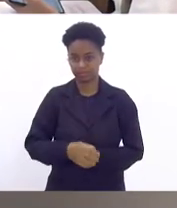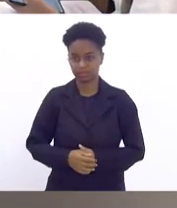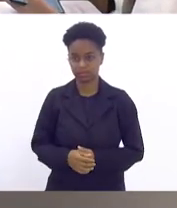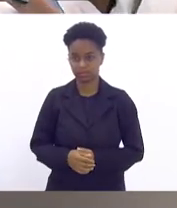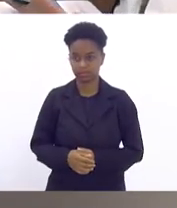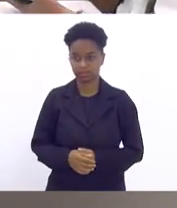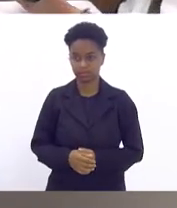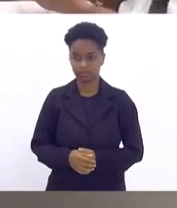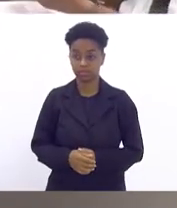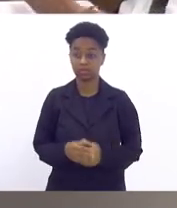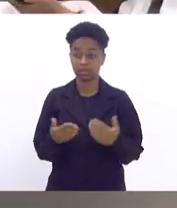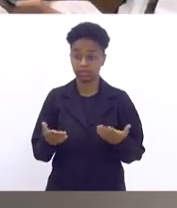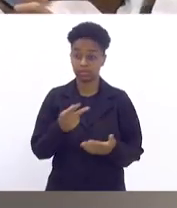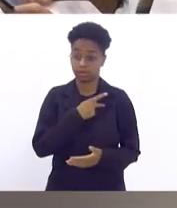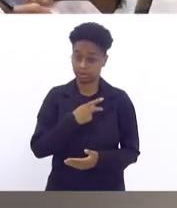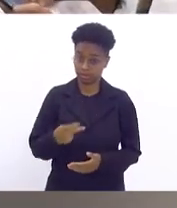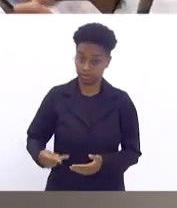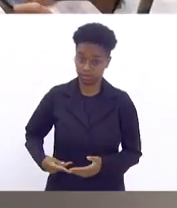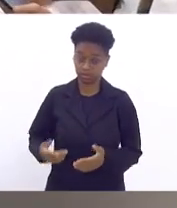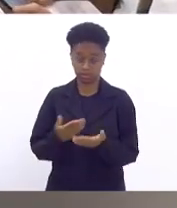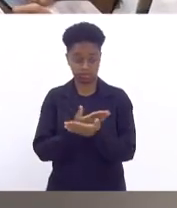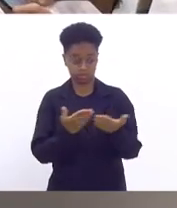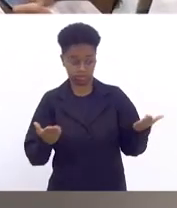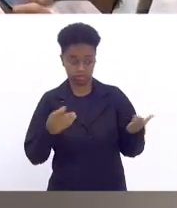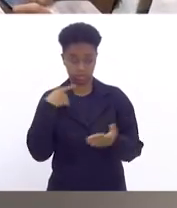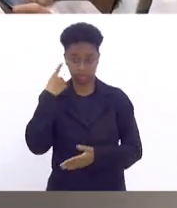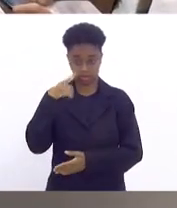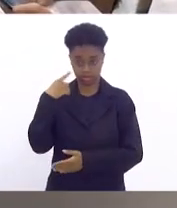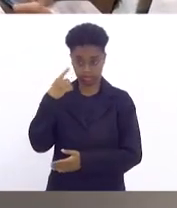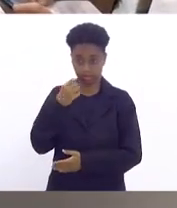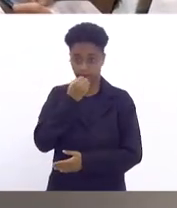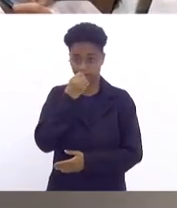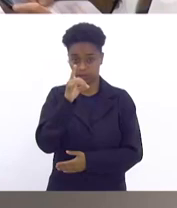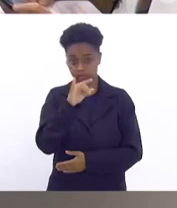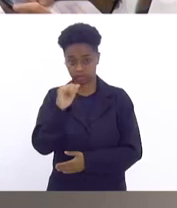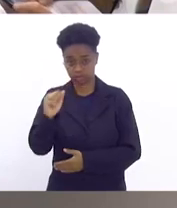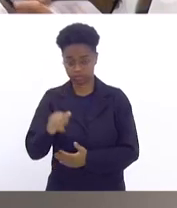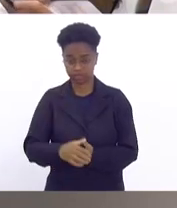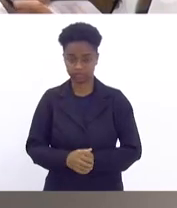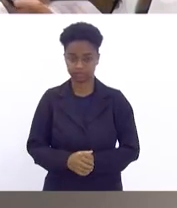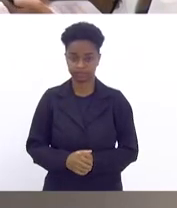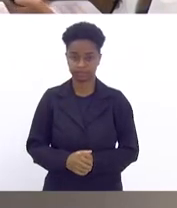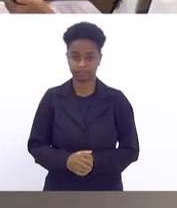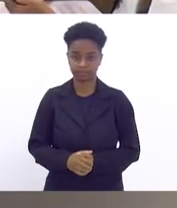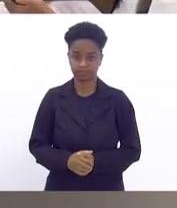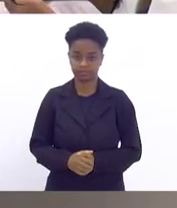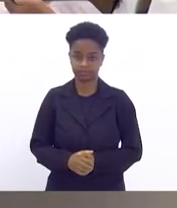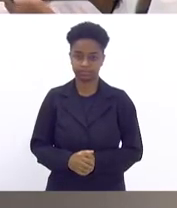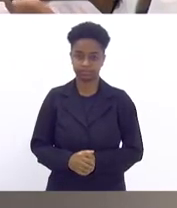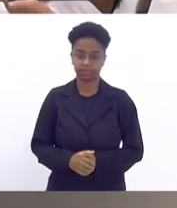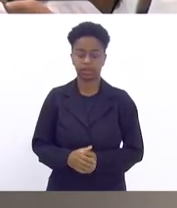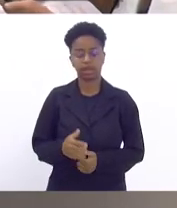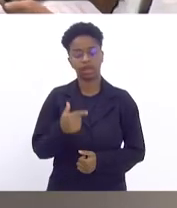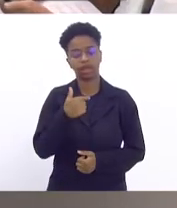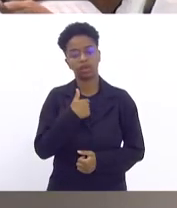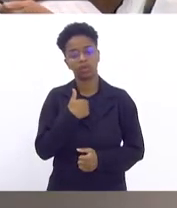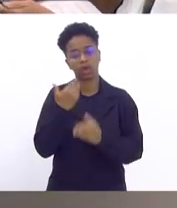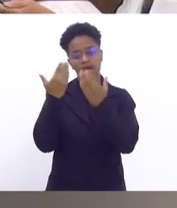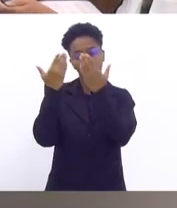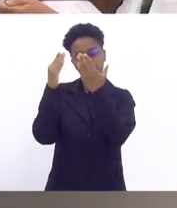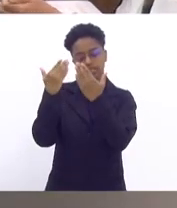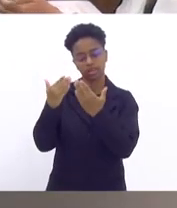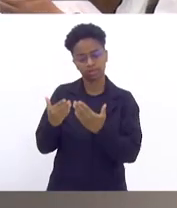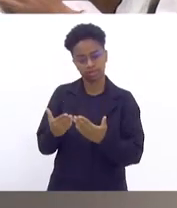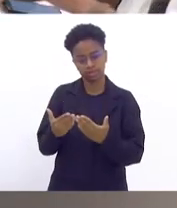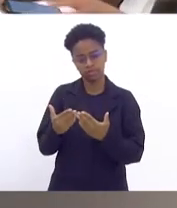senhor presidente senhores e senhoras deputados Bom dia eu estou analisando aqui